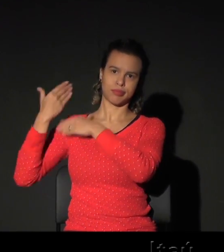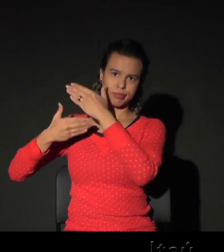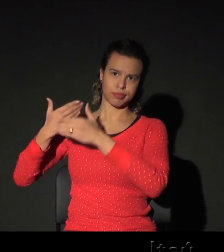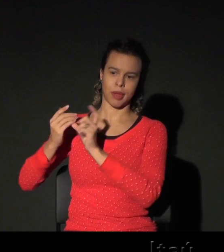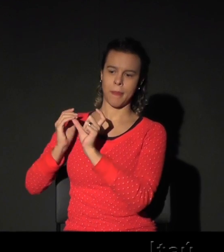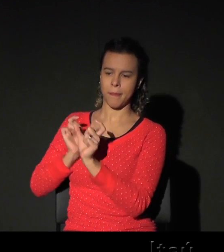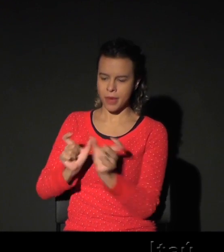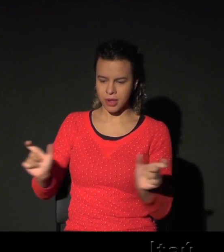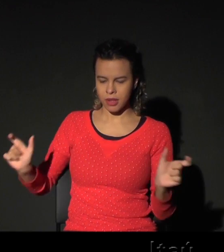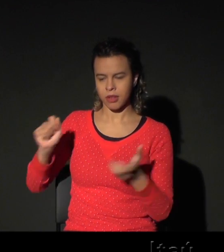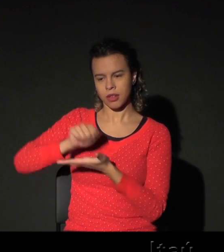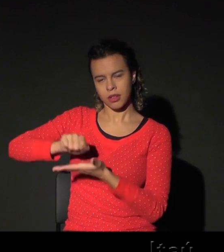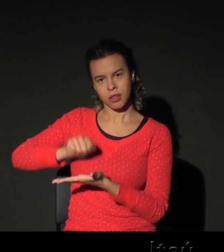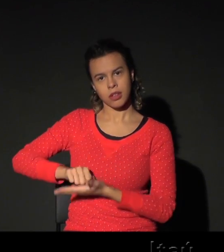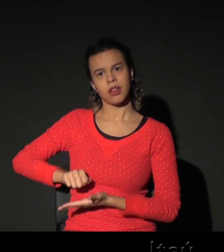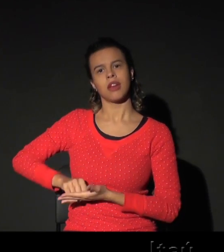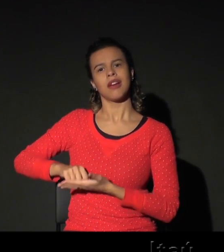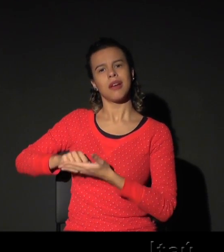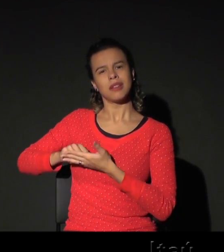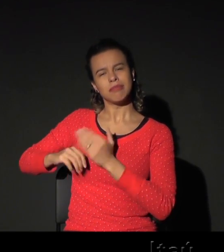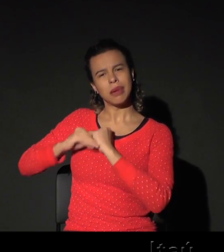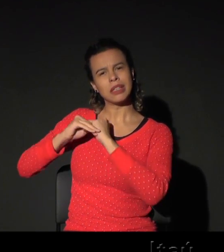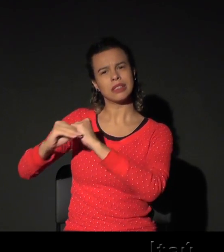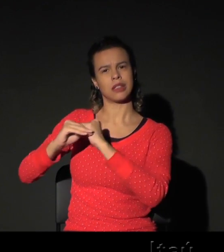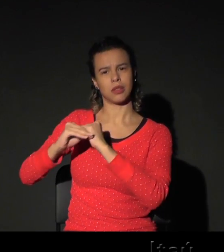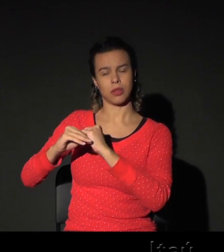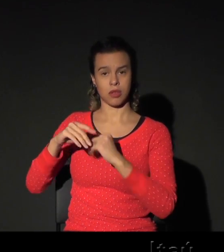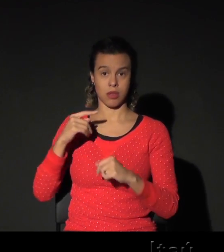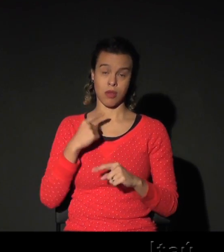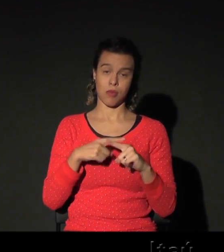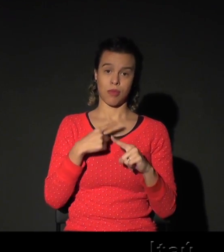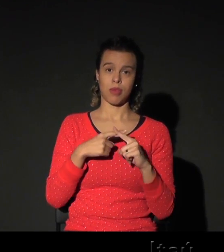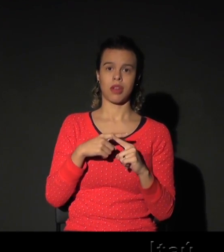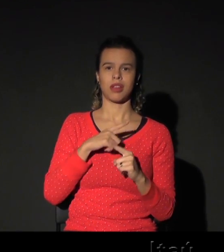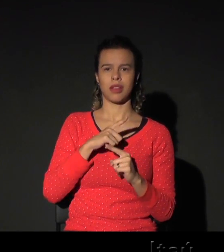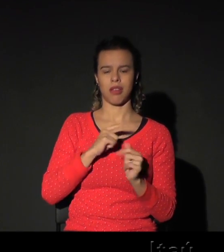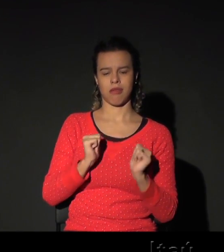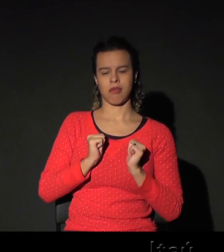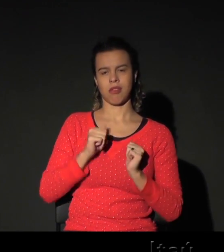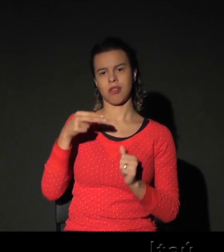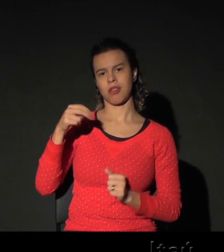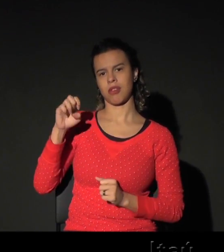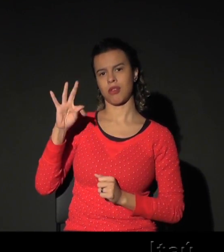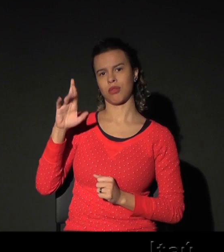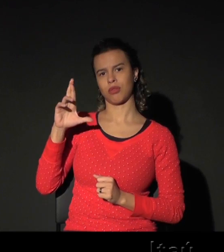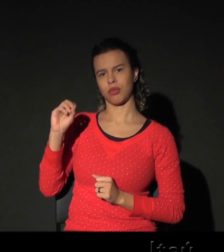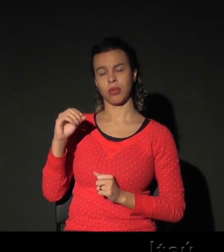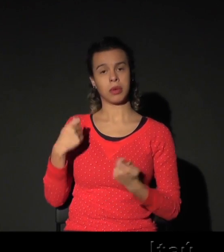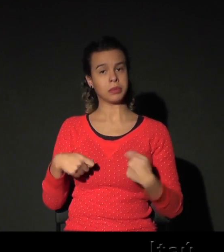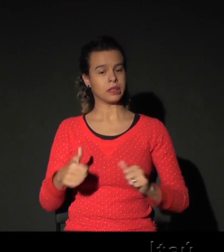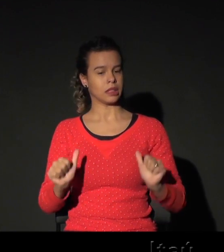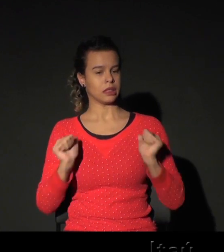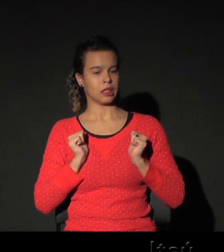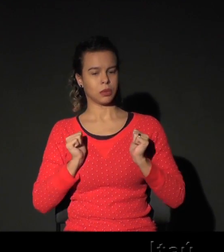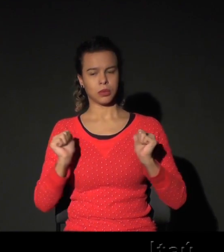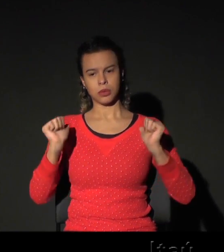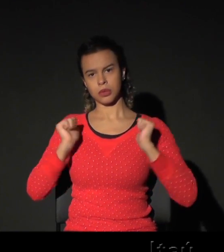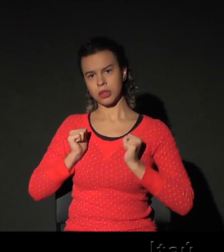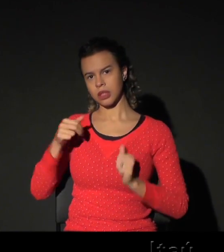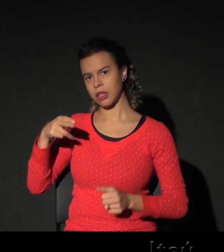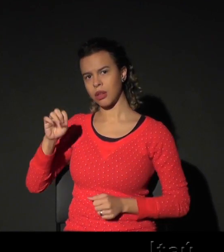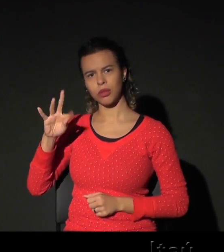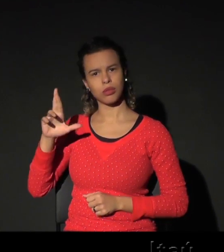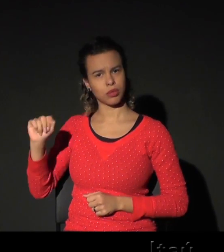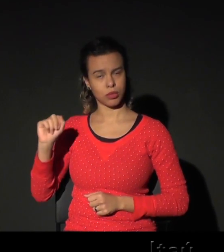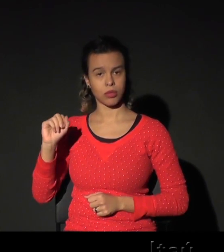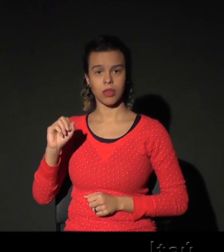já fez no segundo sexo quer dizer que né porque tem muito esse discurso do neutro né não temos que manter a neutralidade né O